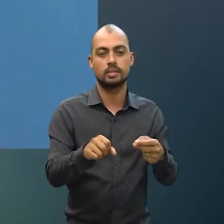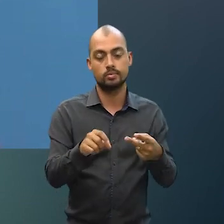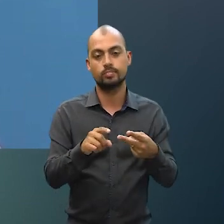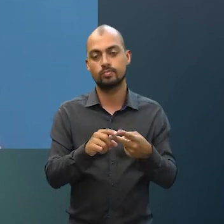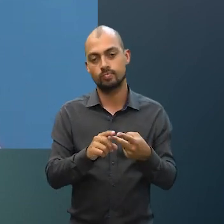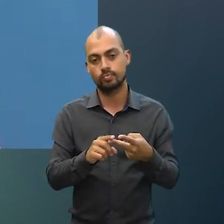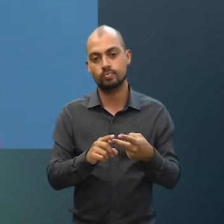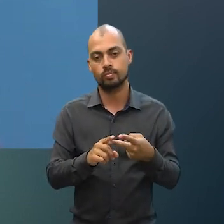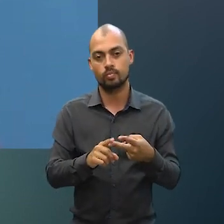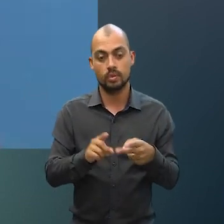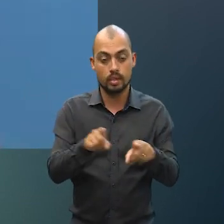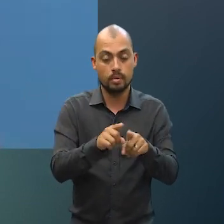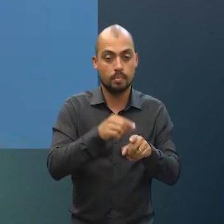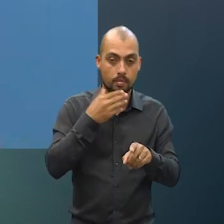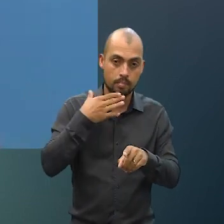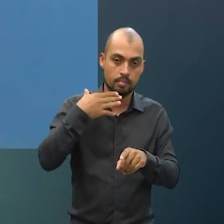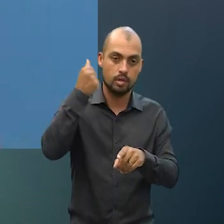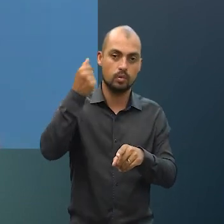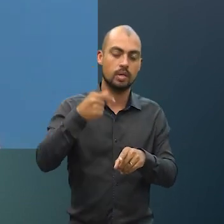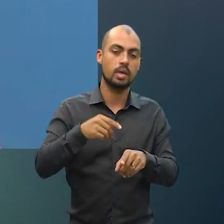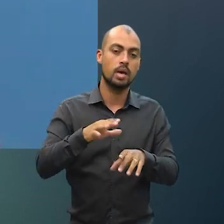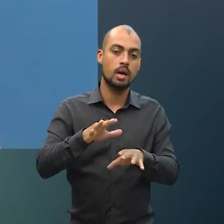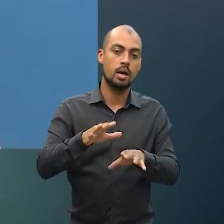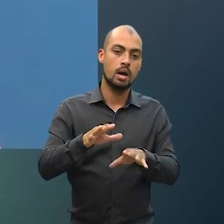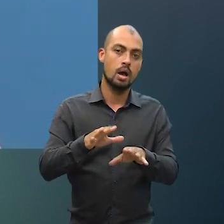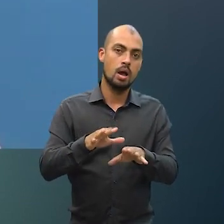Humanity. Esse